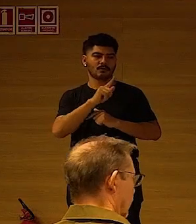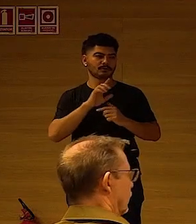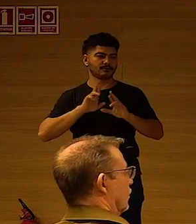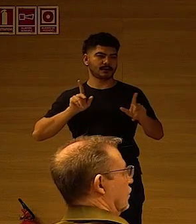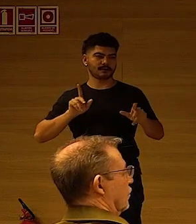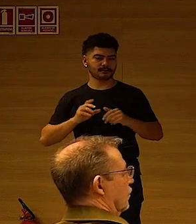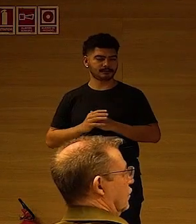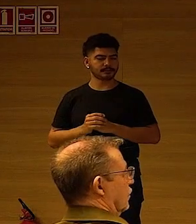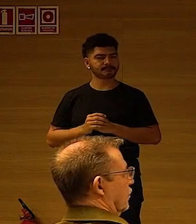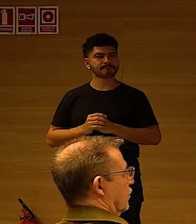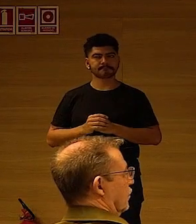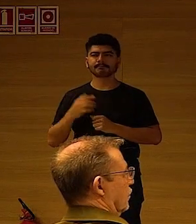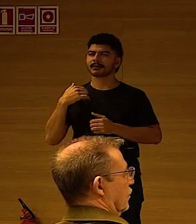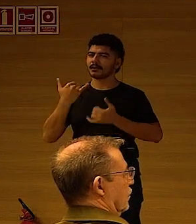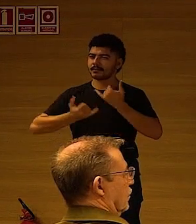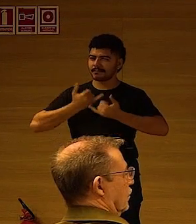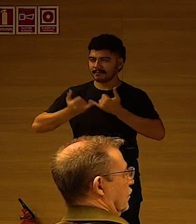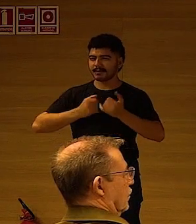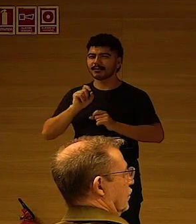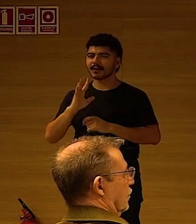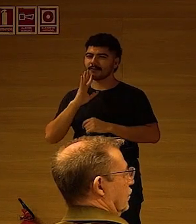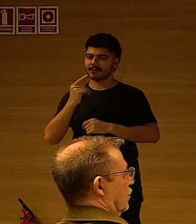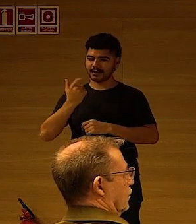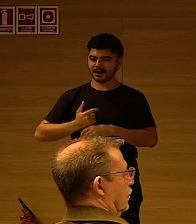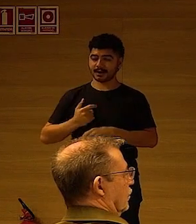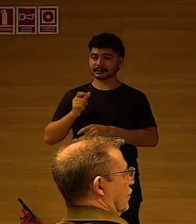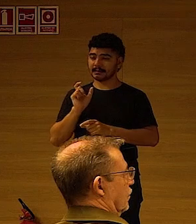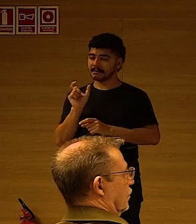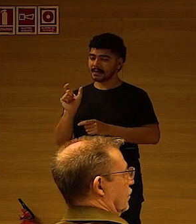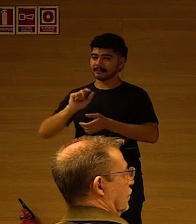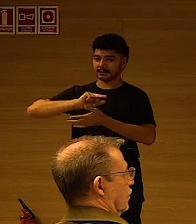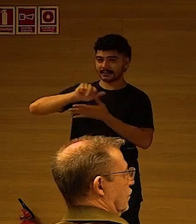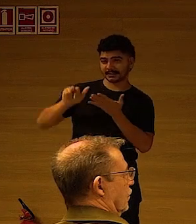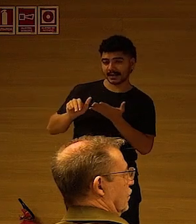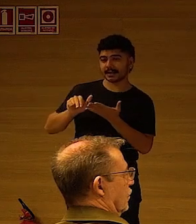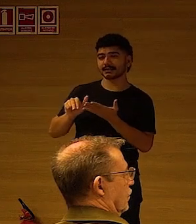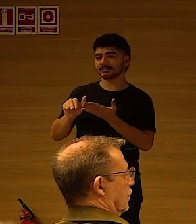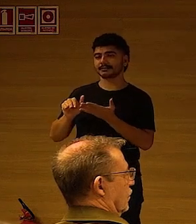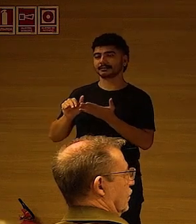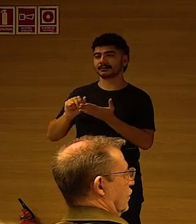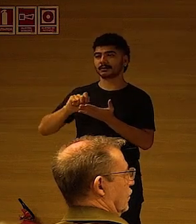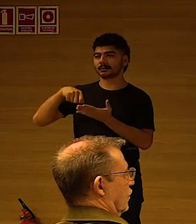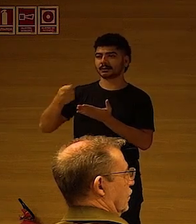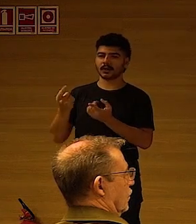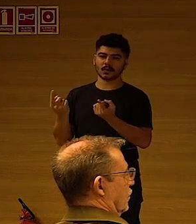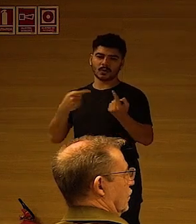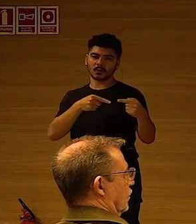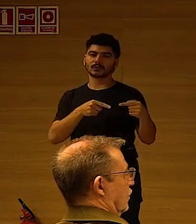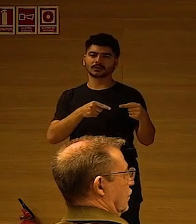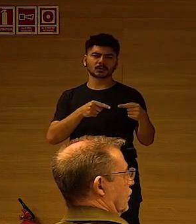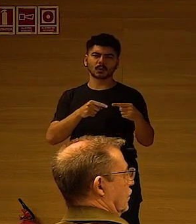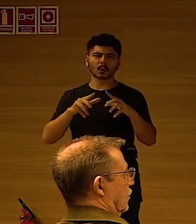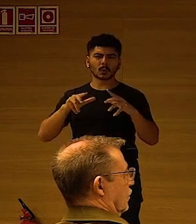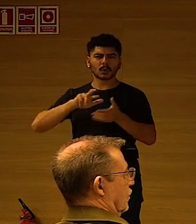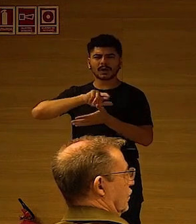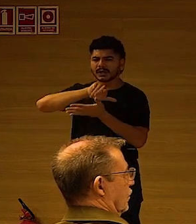Eu brinco muito, para quem me conhece, eu falo que para a palavra diversidade não existe antônimo, né? Tudo é